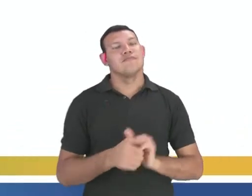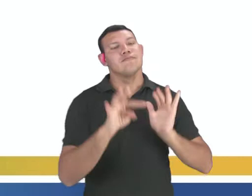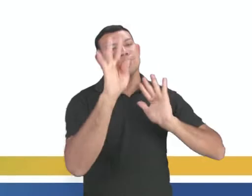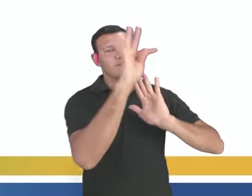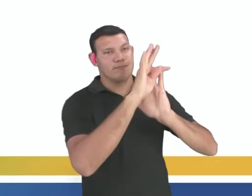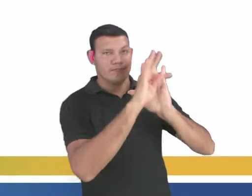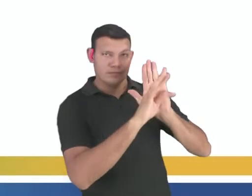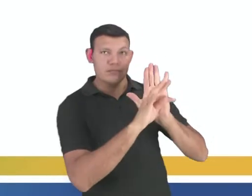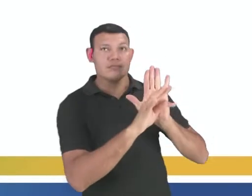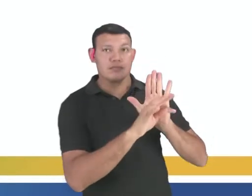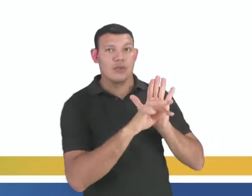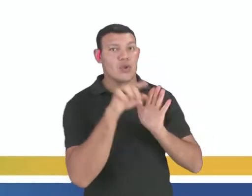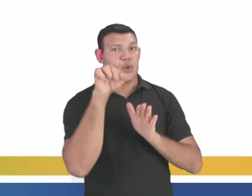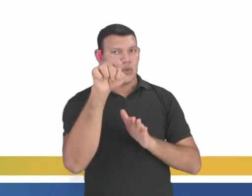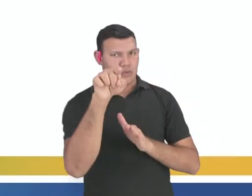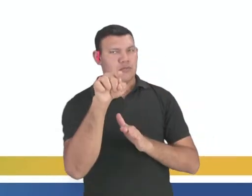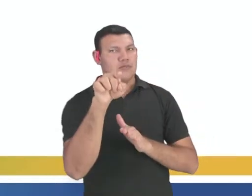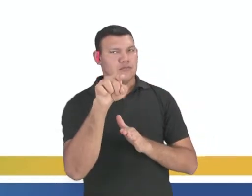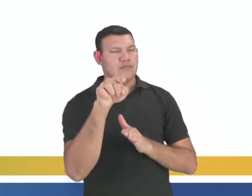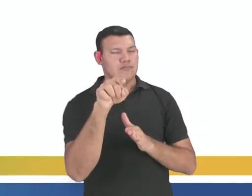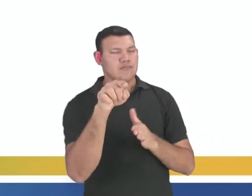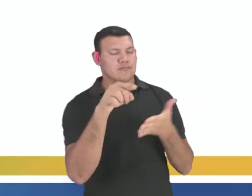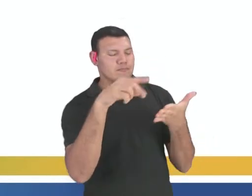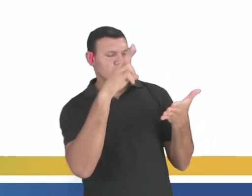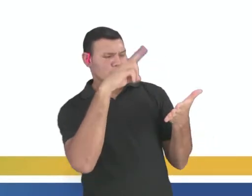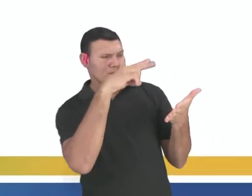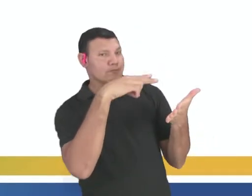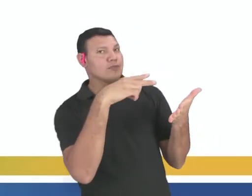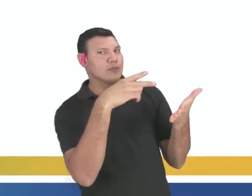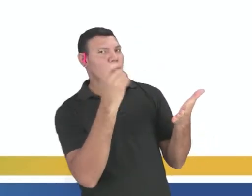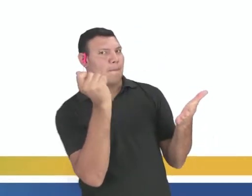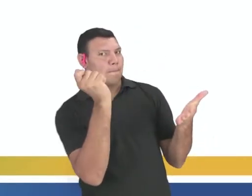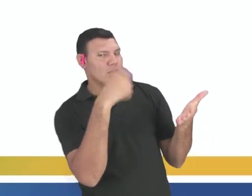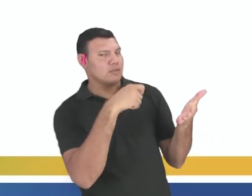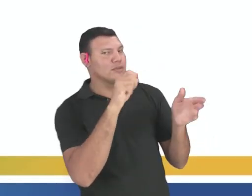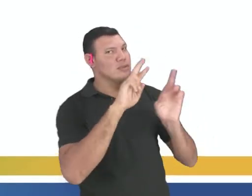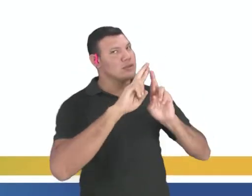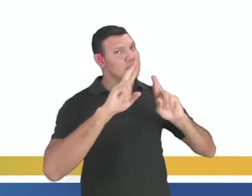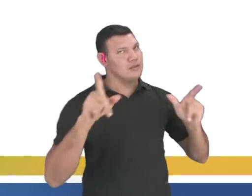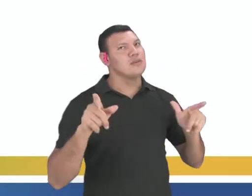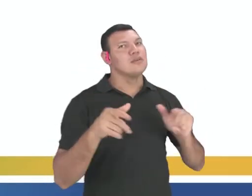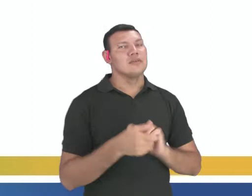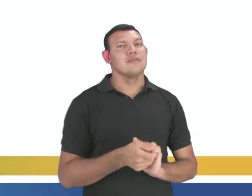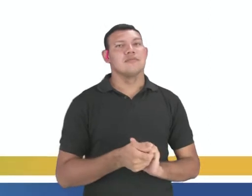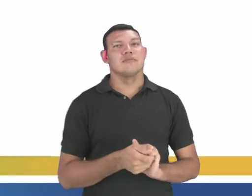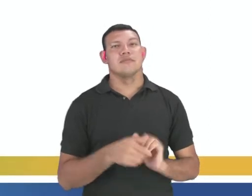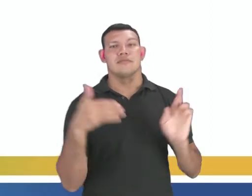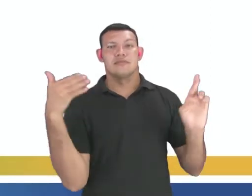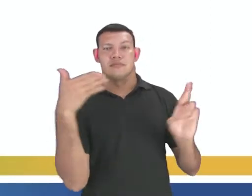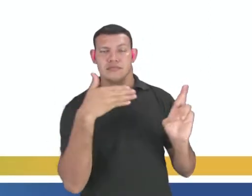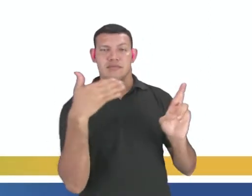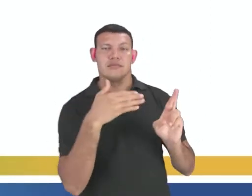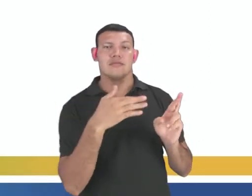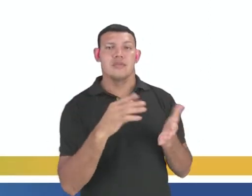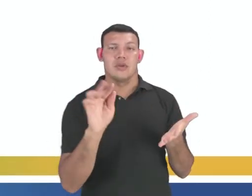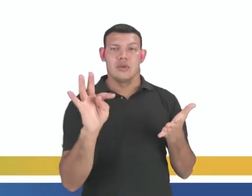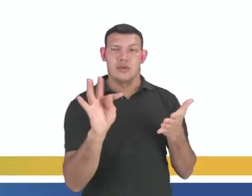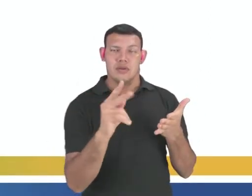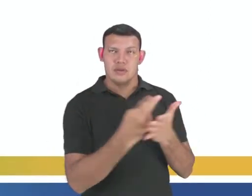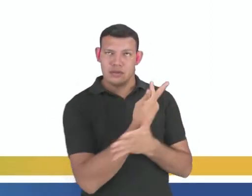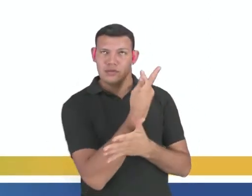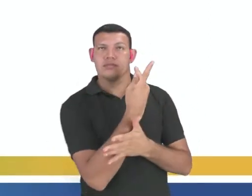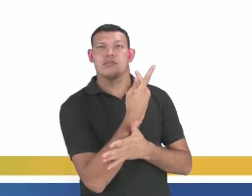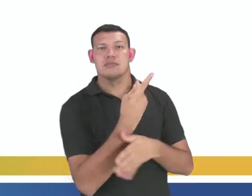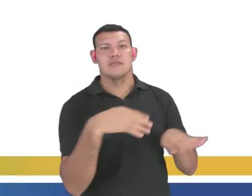texto, no qual você é solicitado a distinguir partes do texto que são referentes a um fato e a partes que se referem a uma